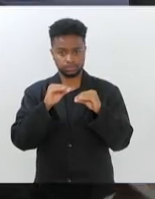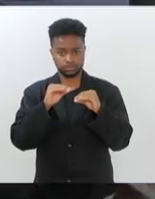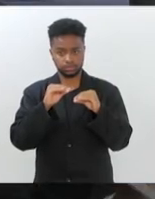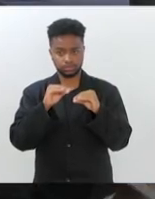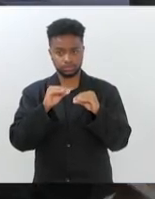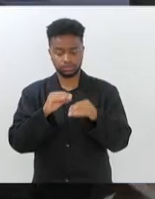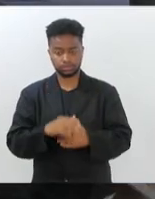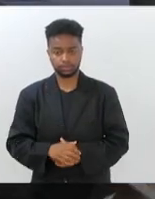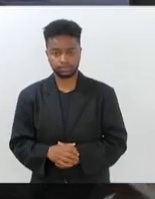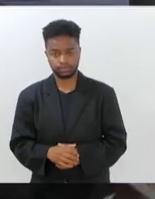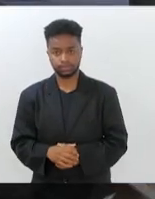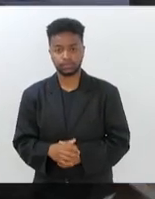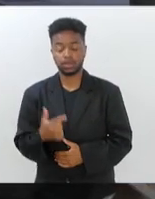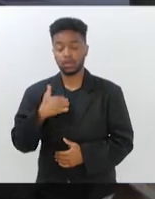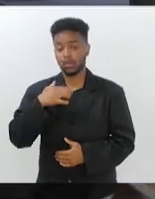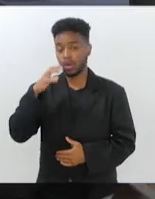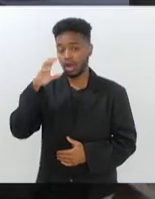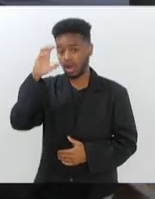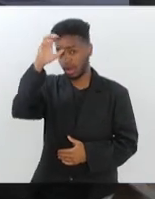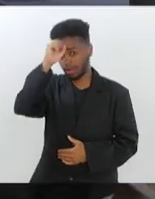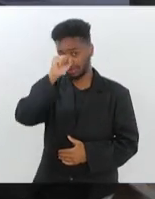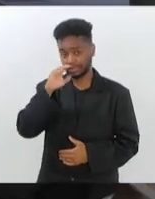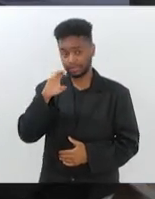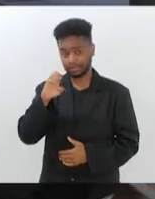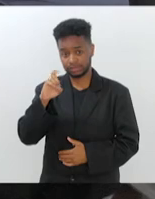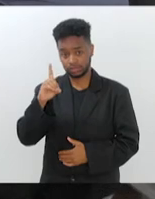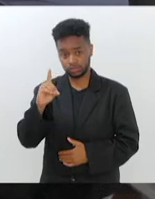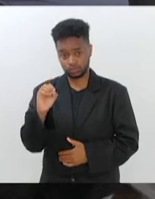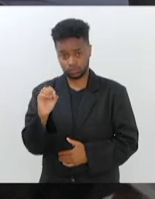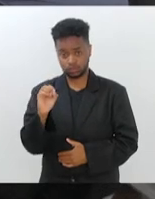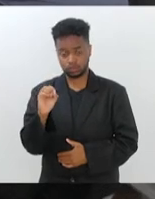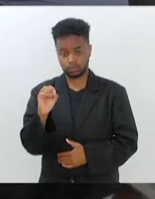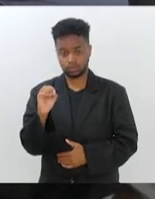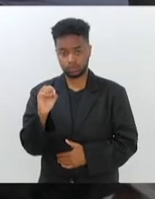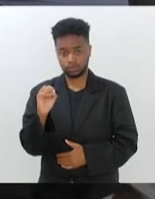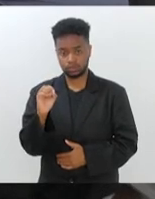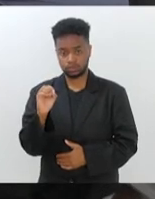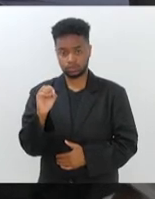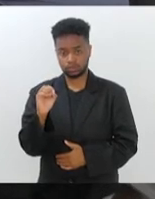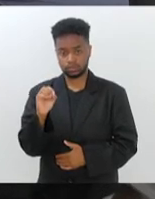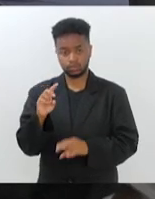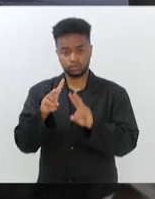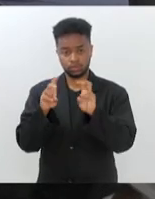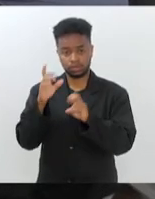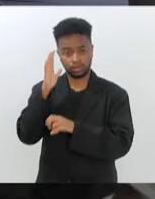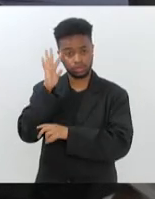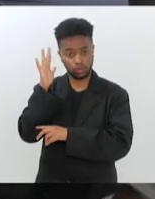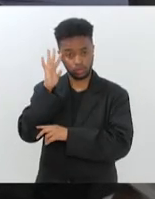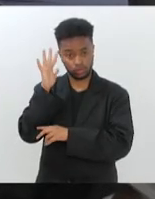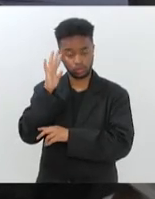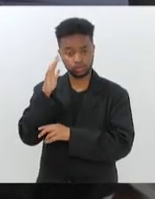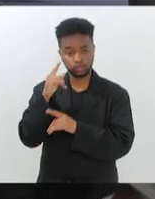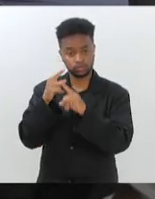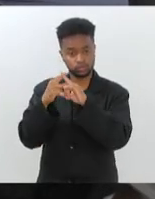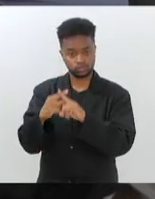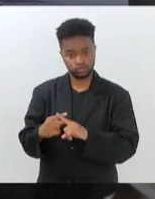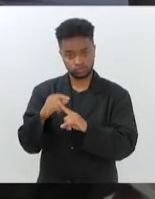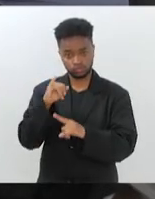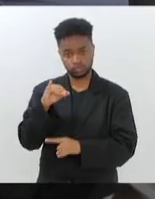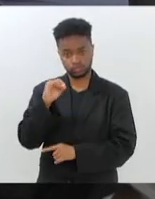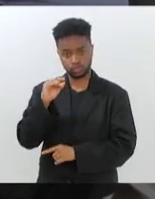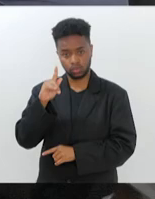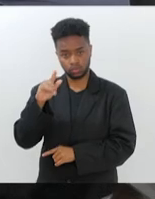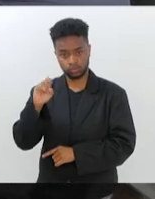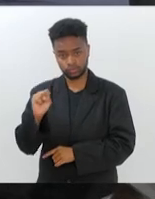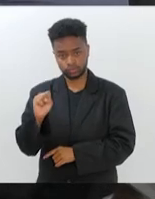muito eu aprendi muito cedo na teoria dos jogos é uma teoria dos jogos que